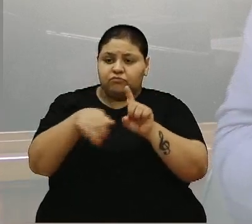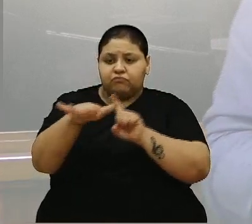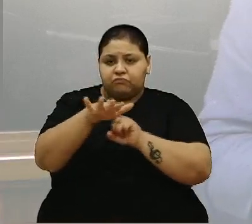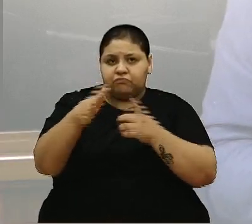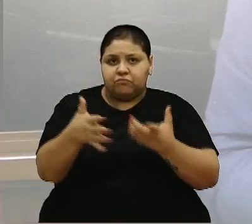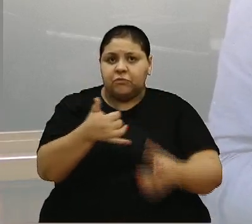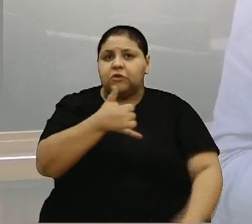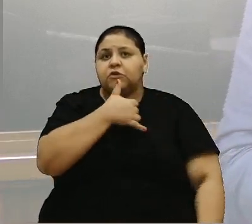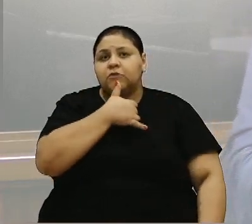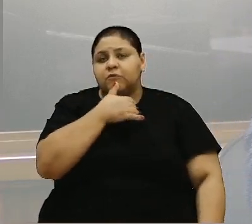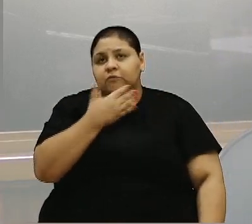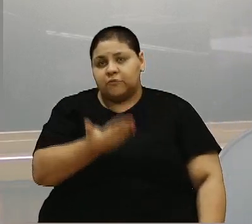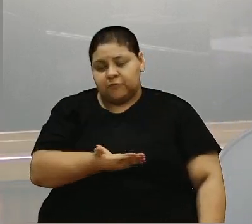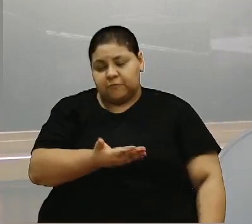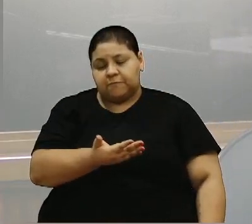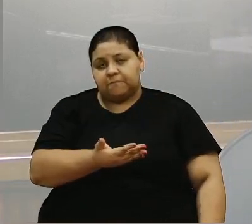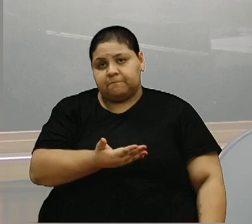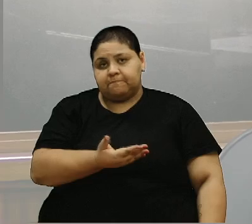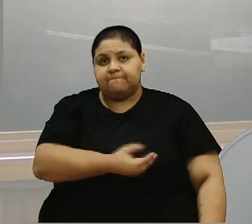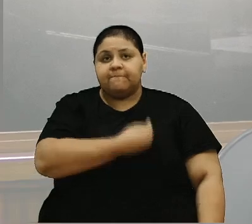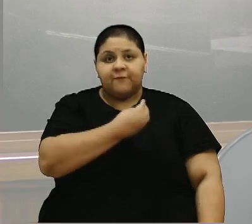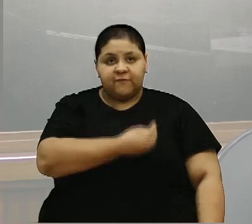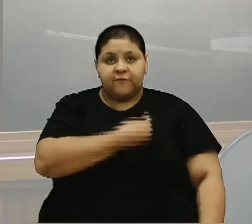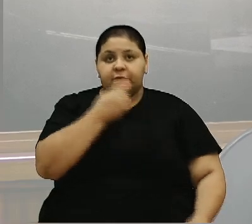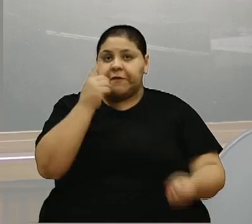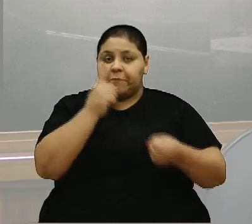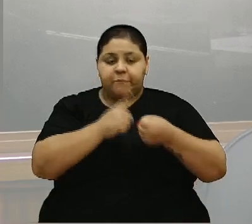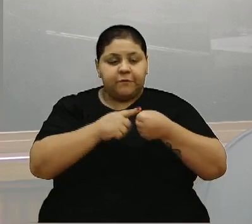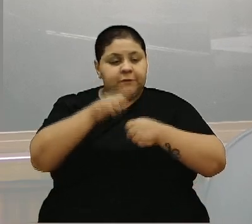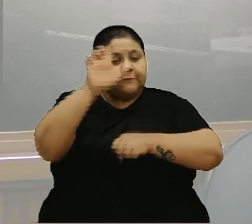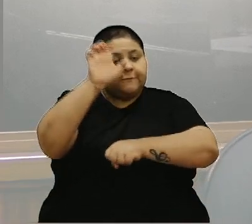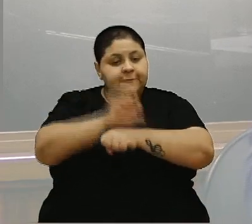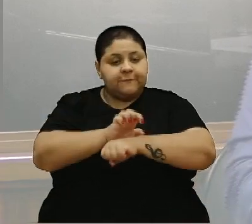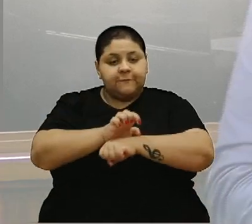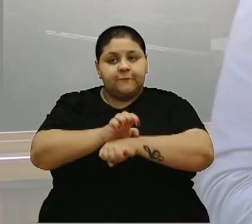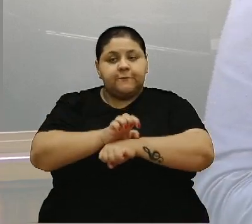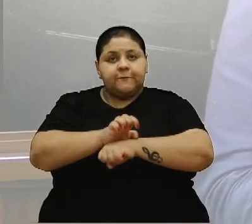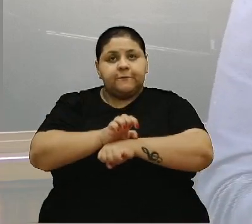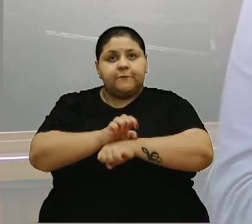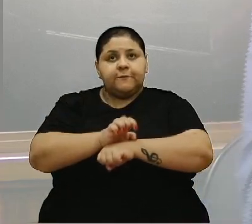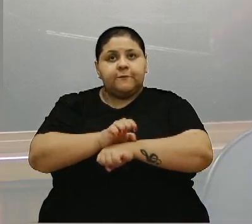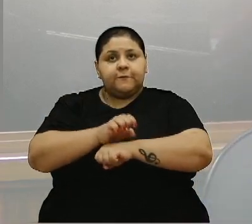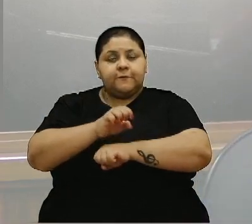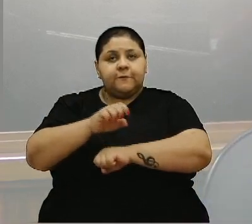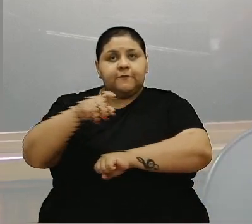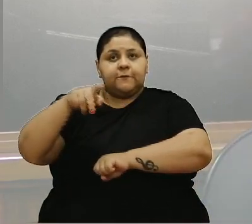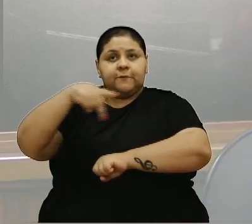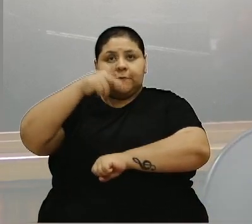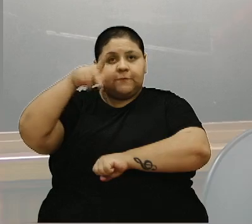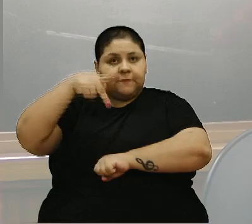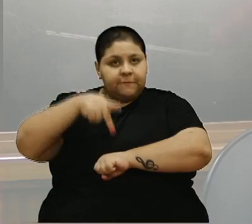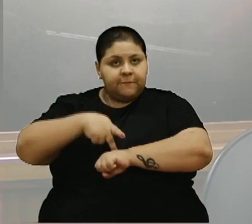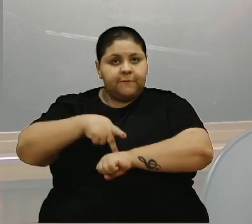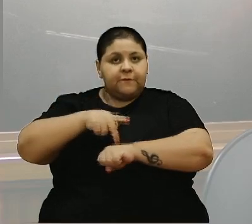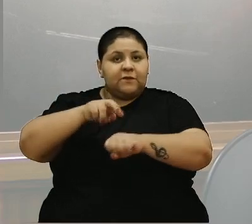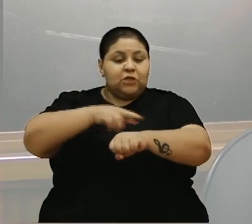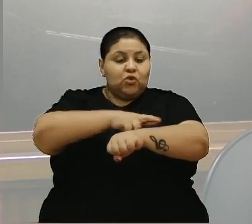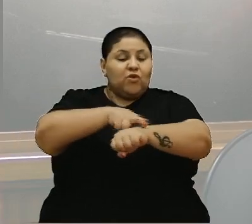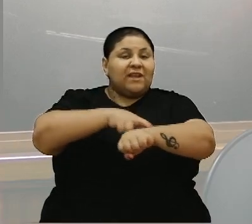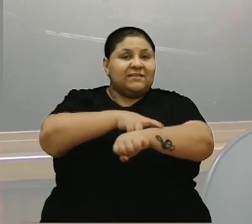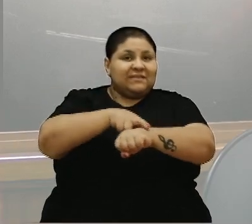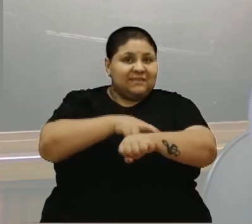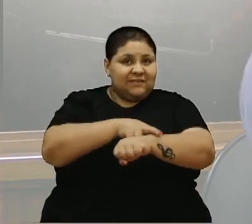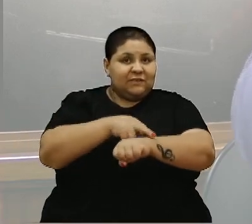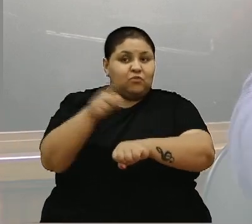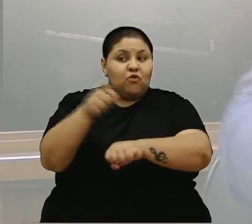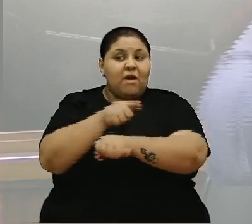Infelizmente, nós vivemos numa cidade, num estado, num país em que o racismo é um problema e